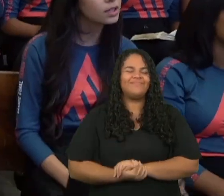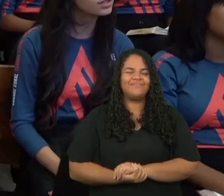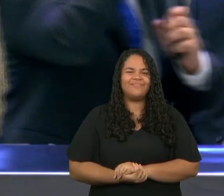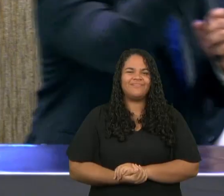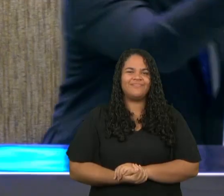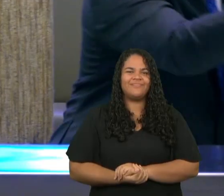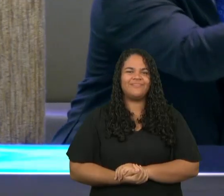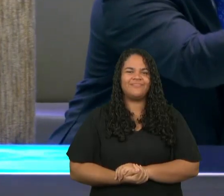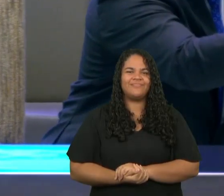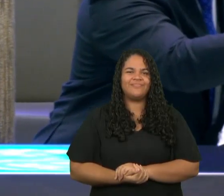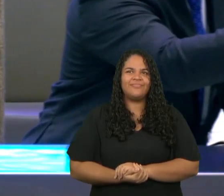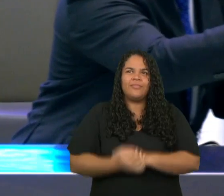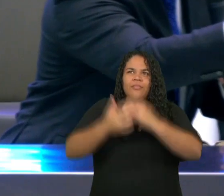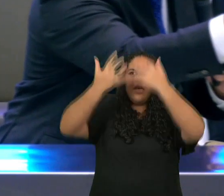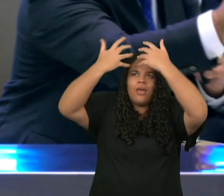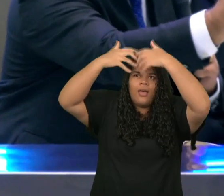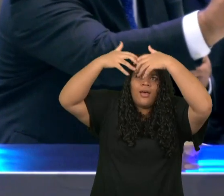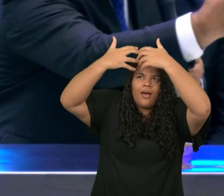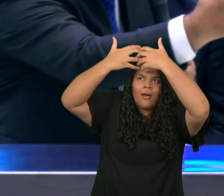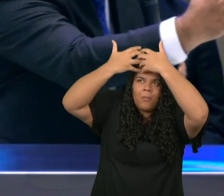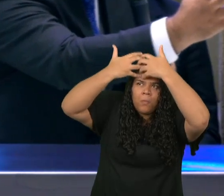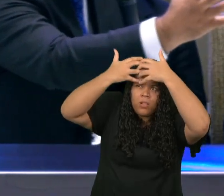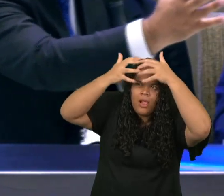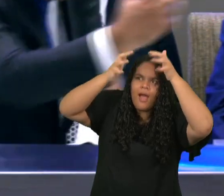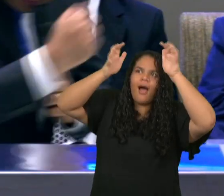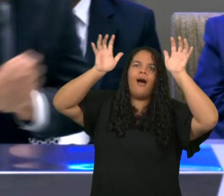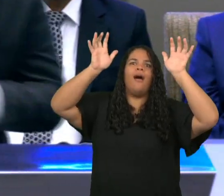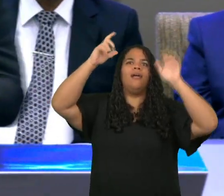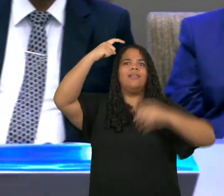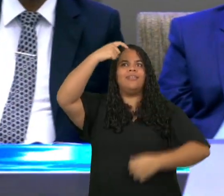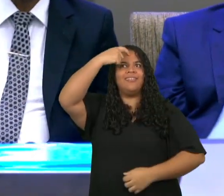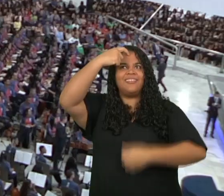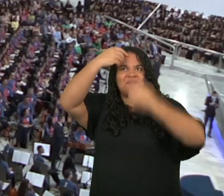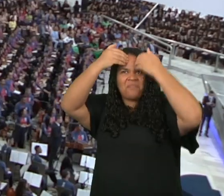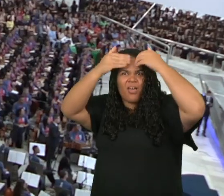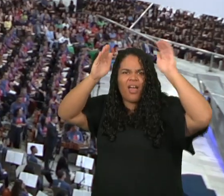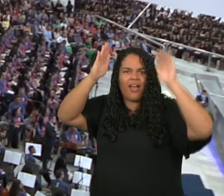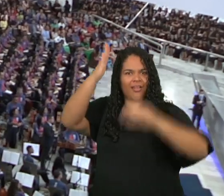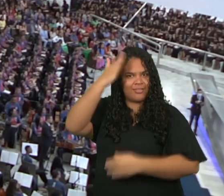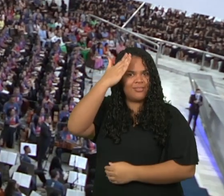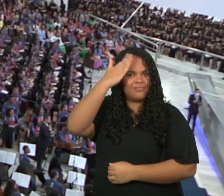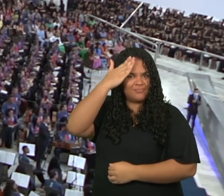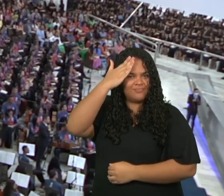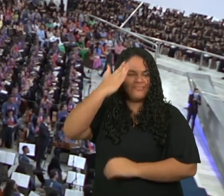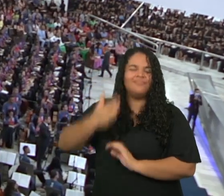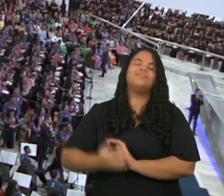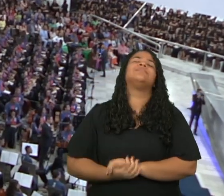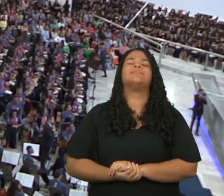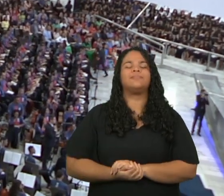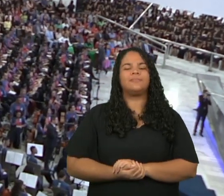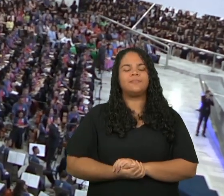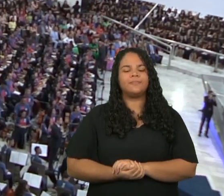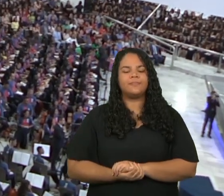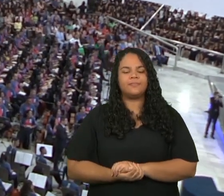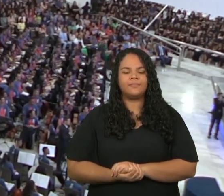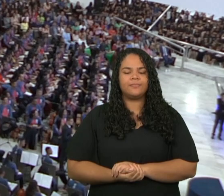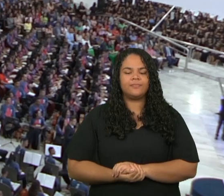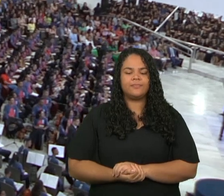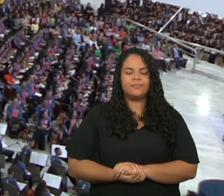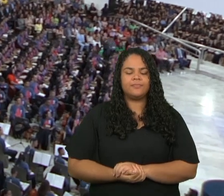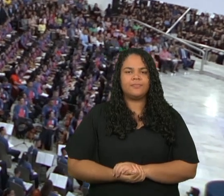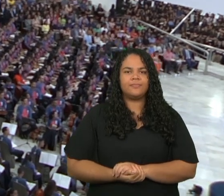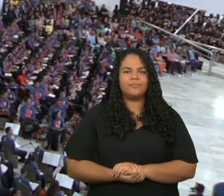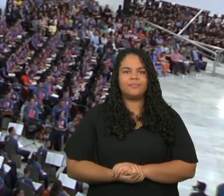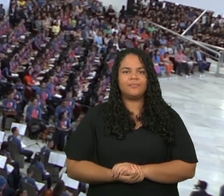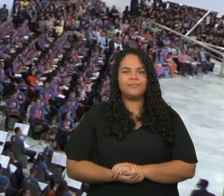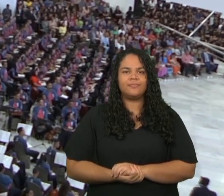Está se abrindo a sua mente? Sim ou não? Então vamos em frente que a hora passa. Escute.